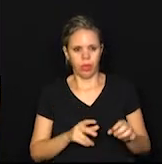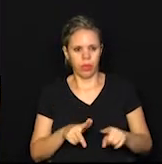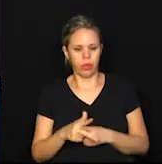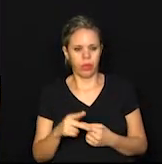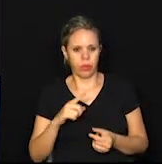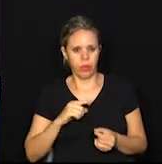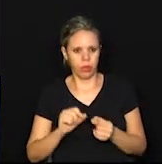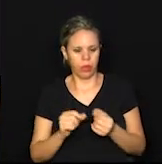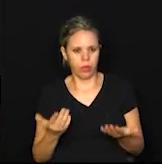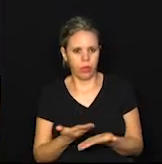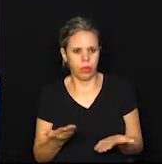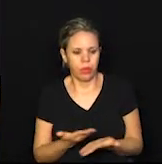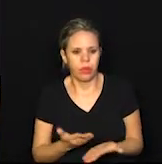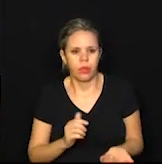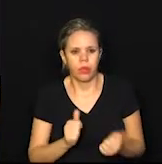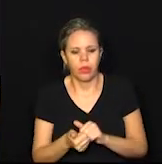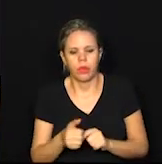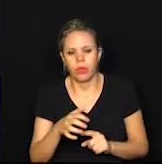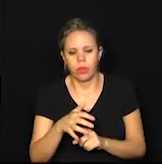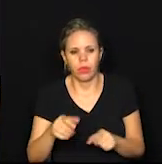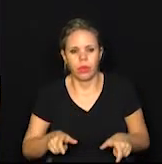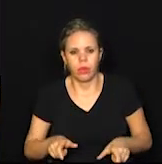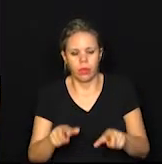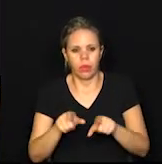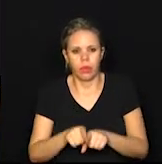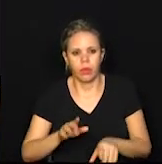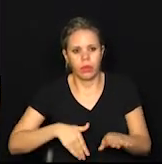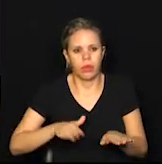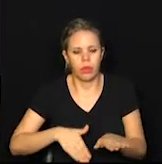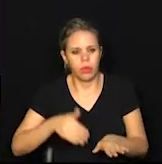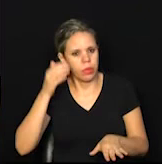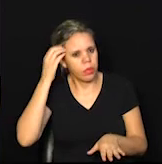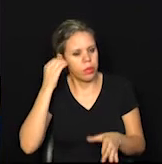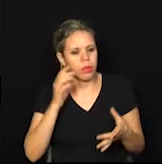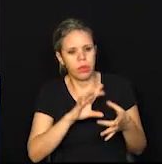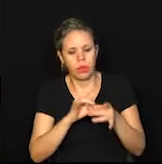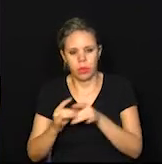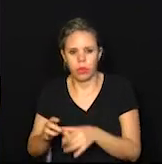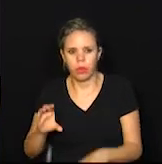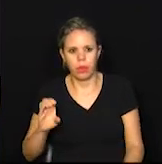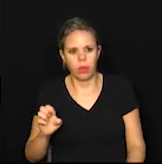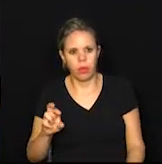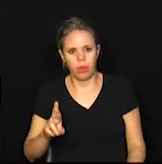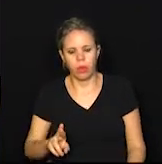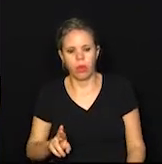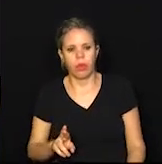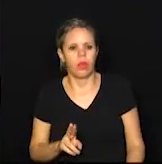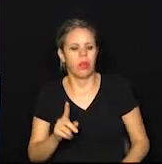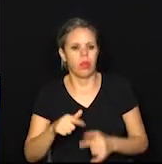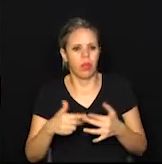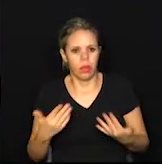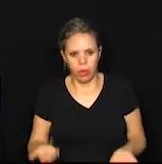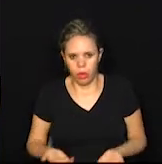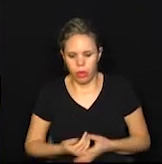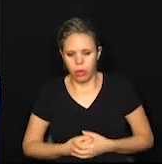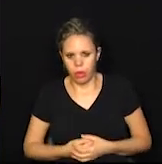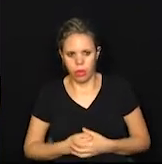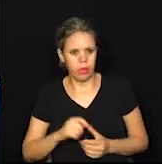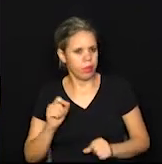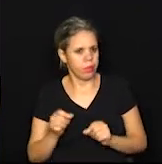gente está fazendo da pista de atletismo e também da piscina olímpica do CIAR, que são equipamentos